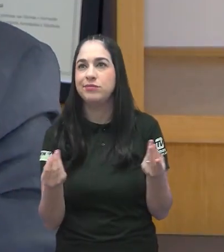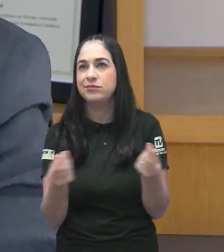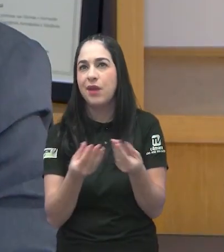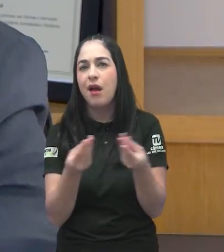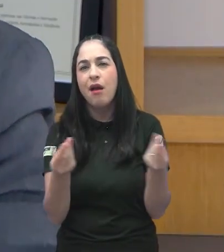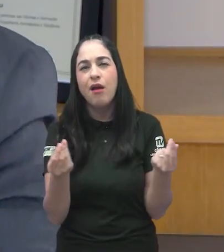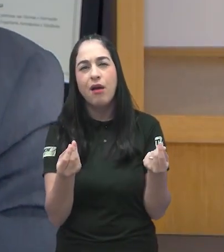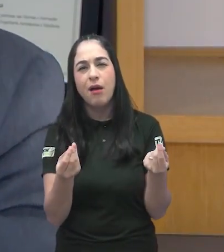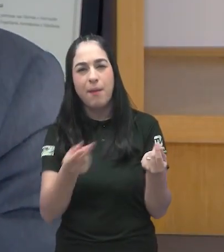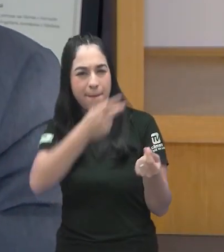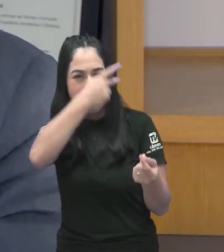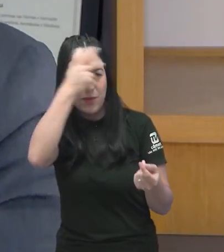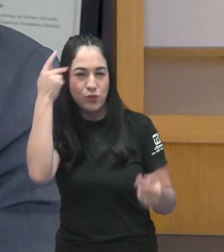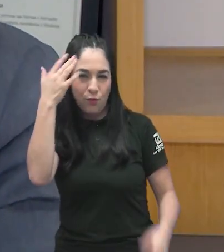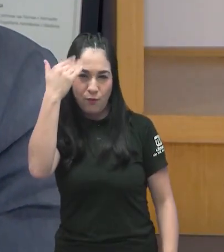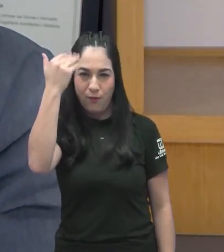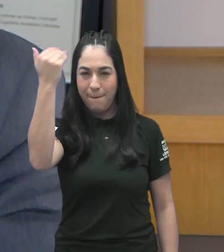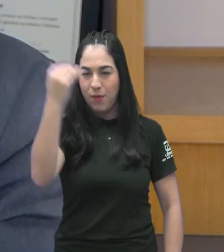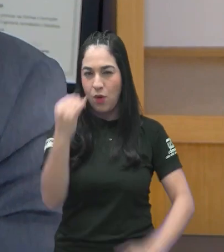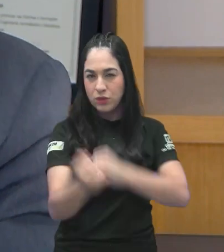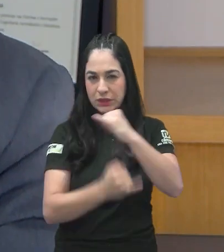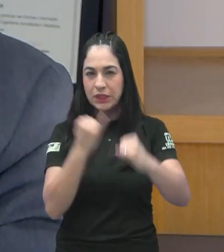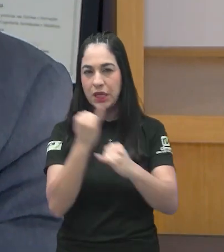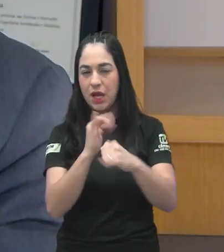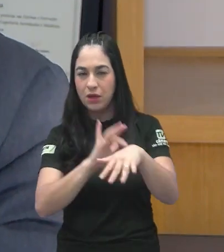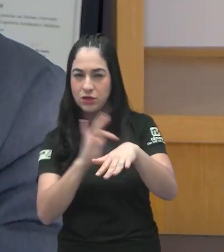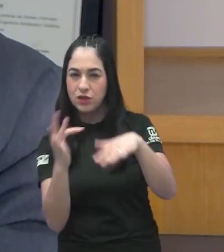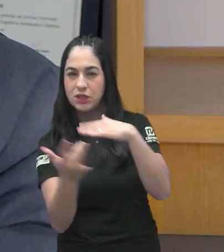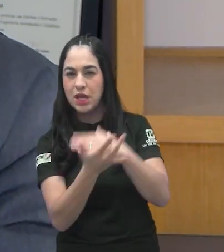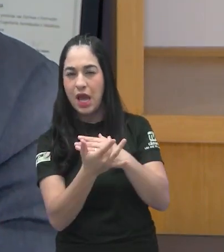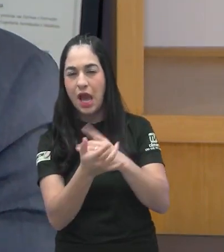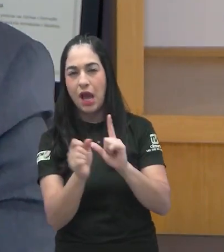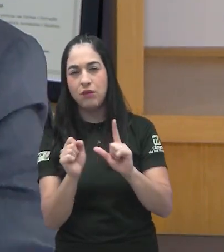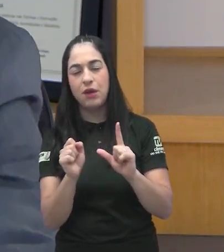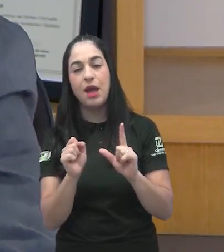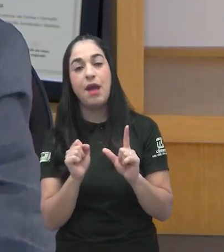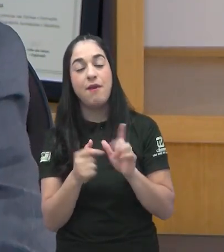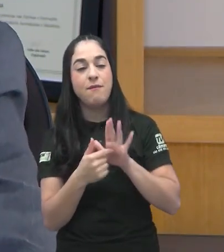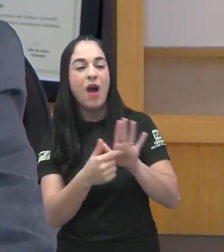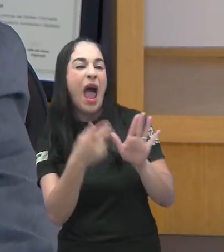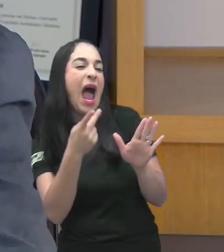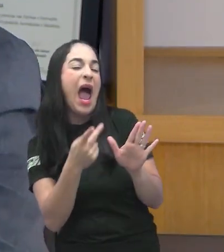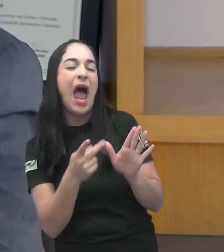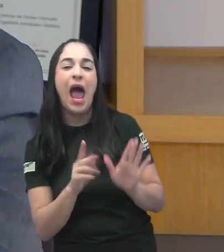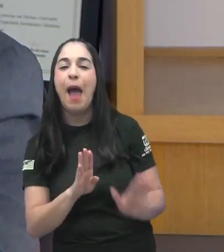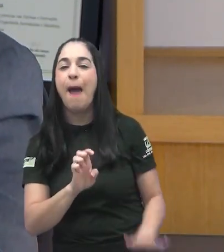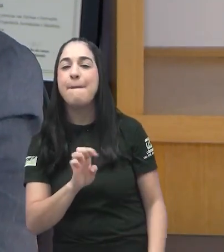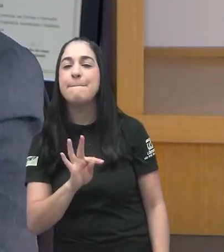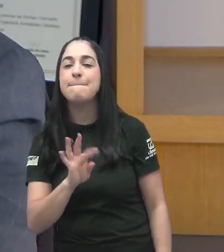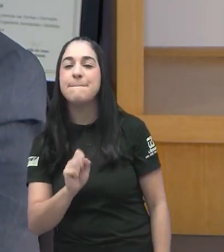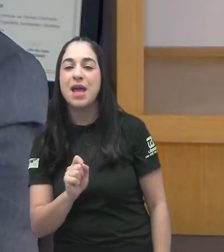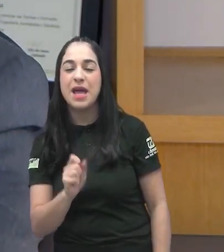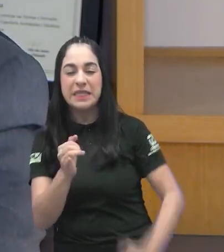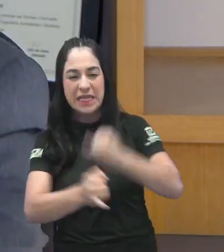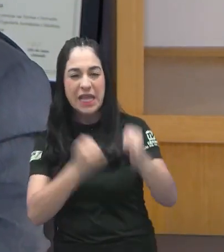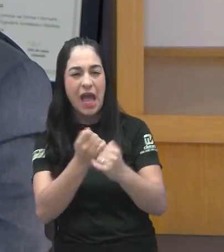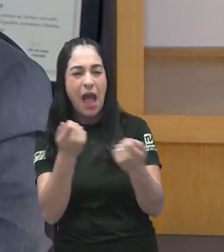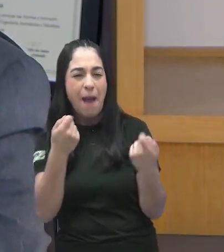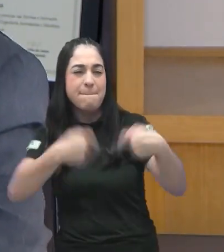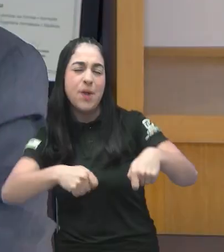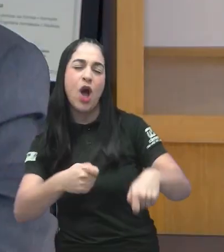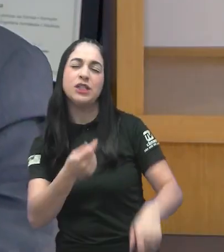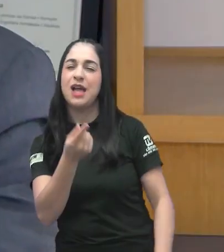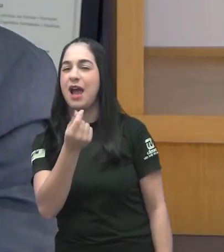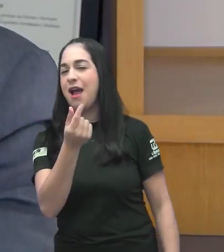mais deixar entender para o público consumidor, ou jogador, ou apostador, que bet é de alguma forma um